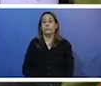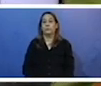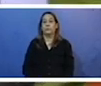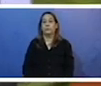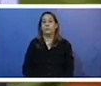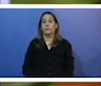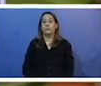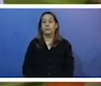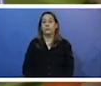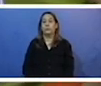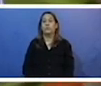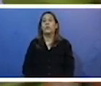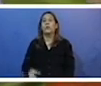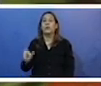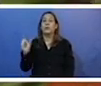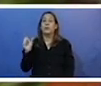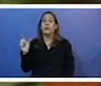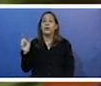palavra.